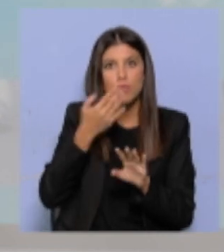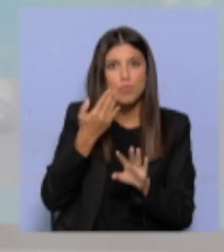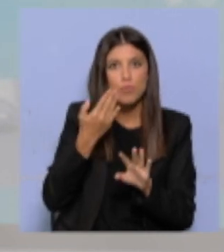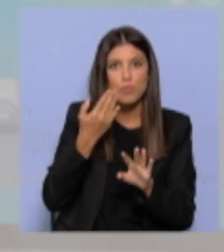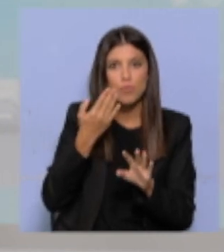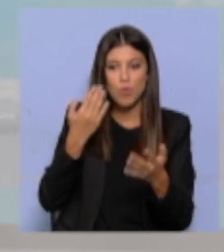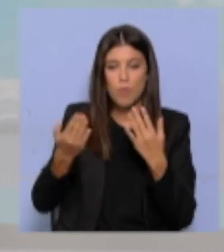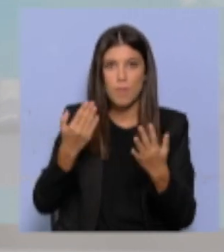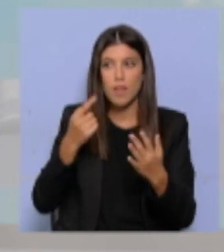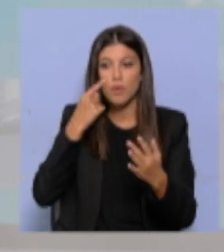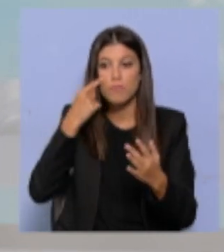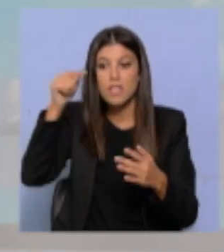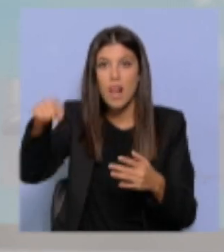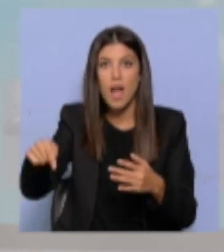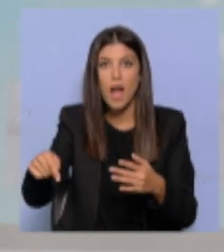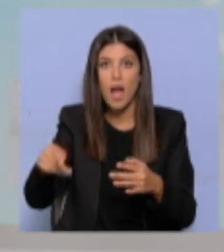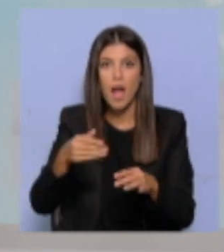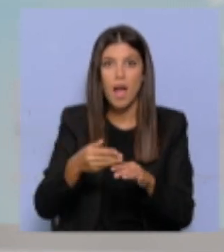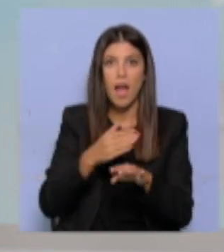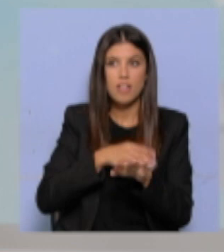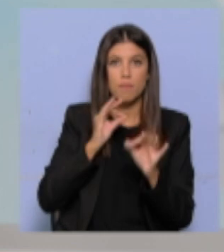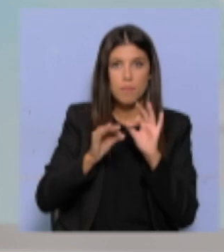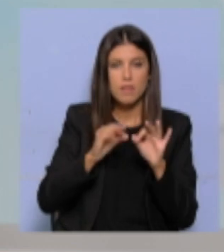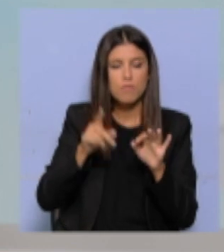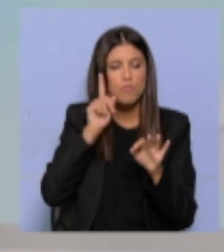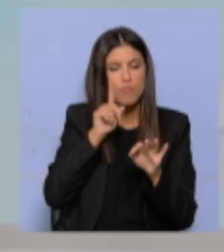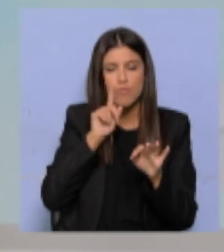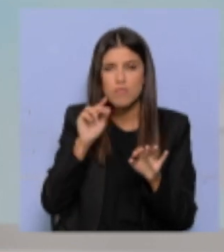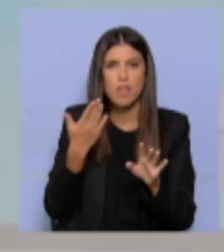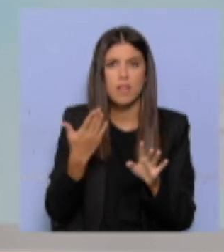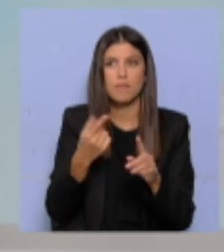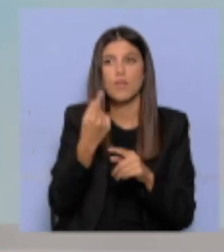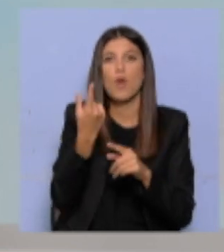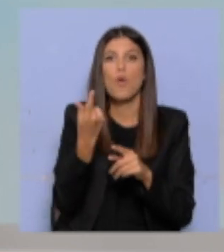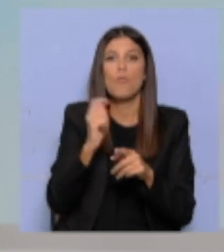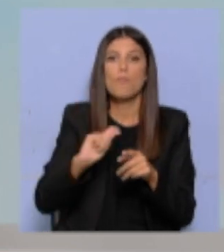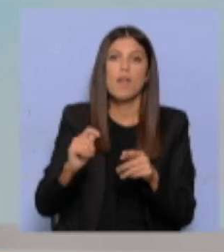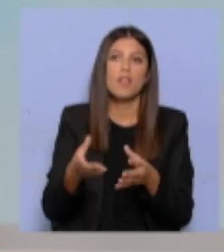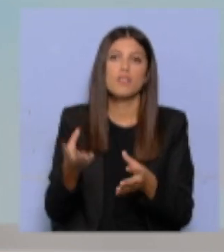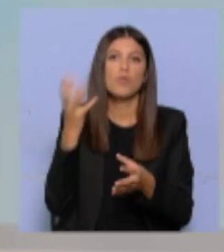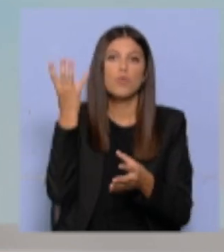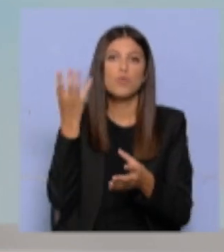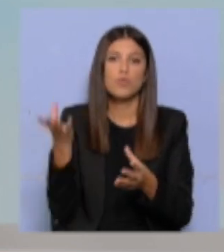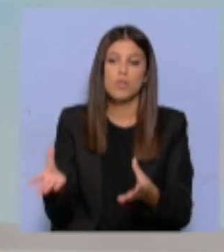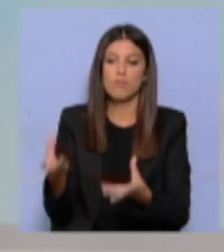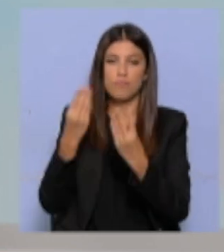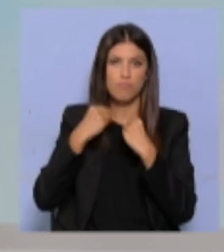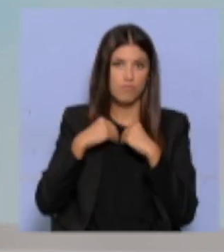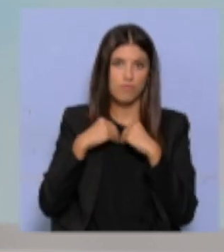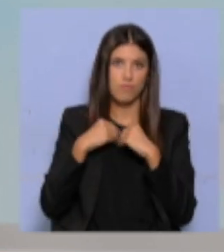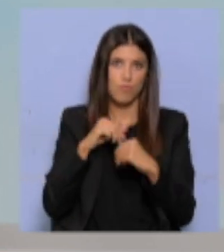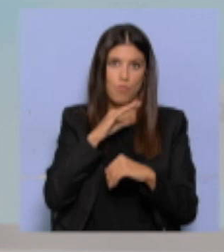no terreno durante o mês. Porque o mês, claro que não dá para a pessoa entrar na cultura, como é óbvio, mas essa